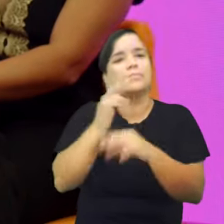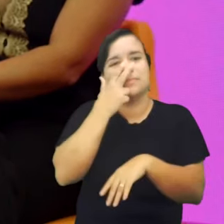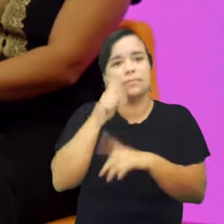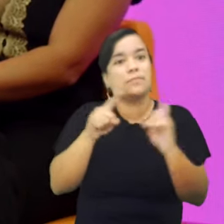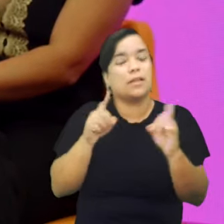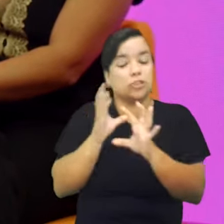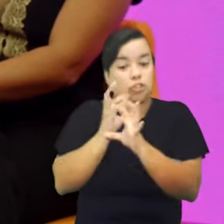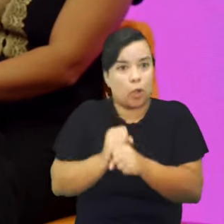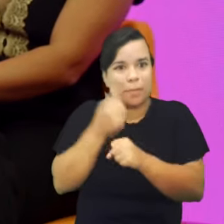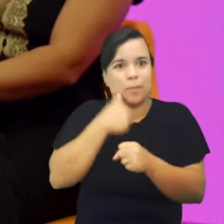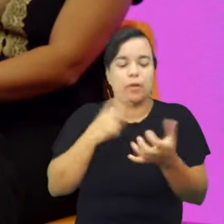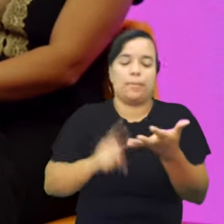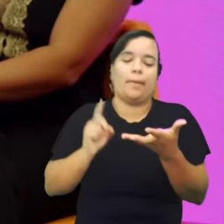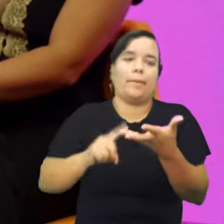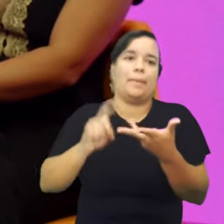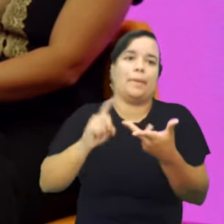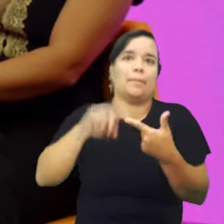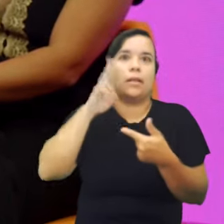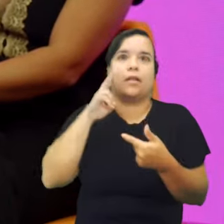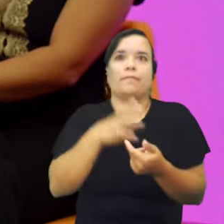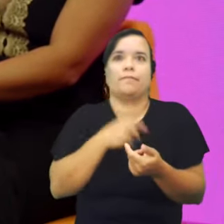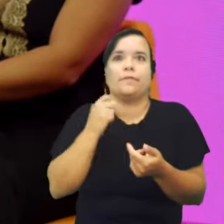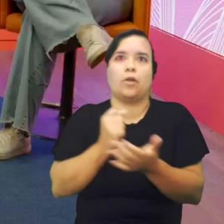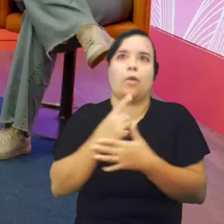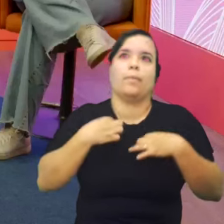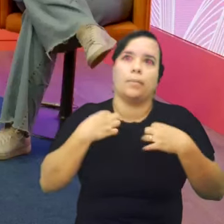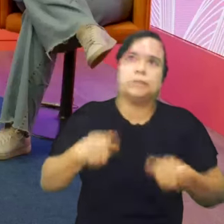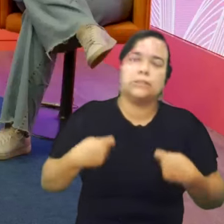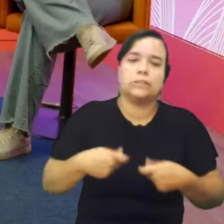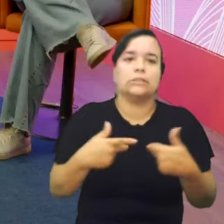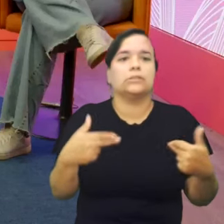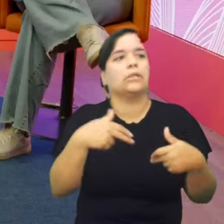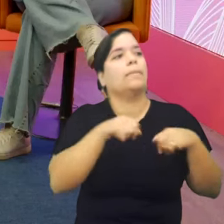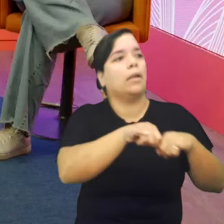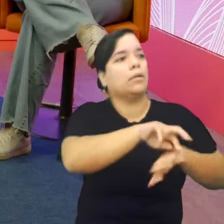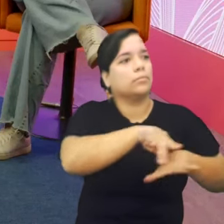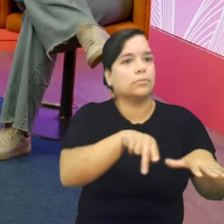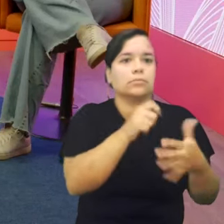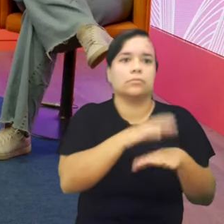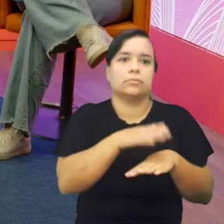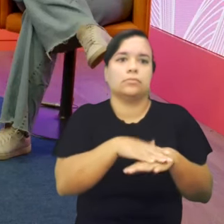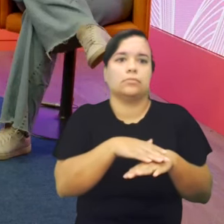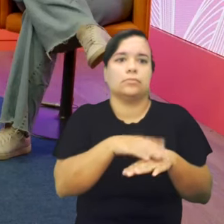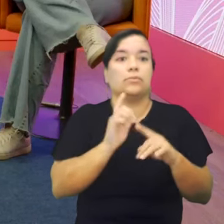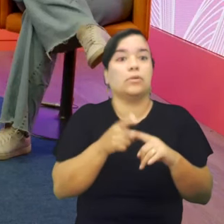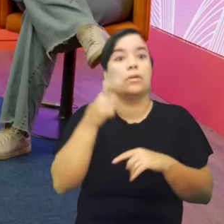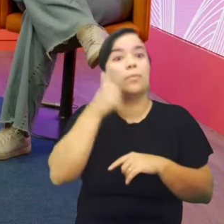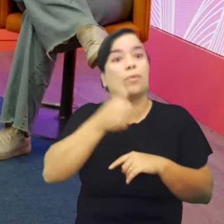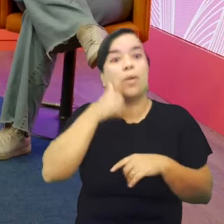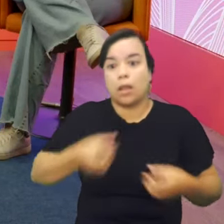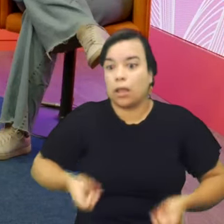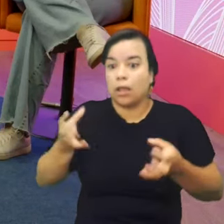vai somando, é a mulher que lembra que o filho tem que comprar roupa, tanto que a estatística fala que nós gastamos mais. Por